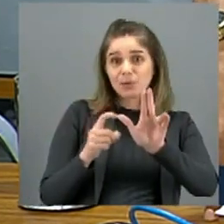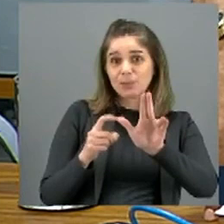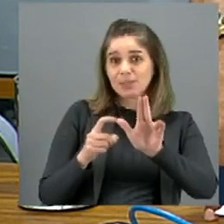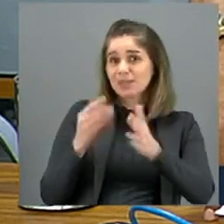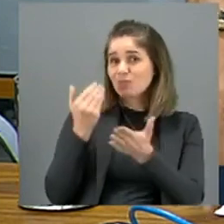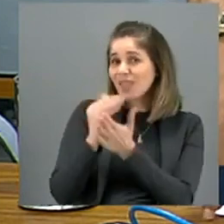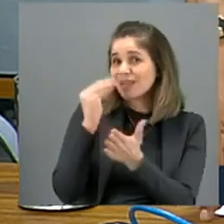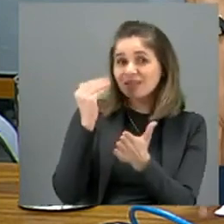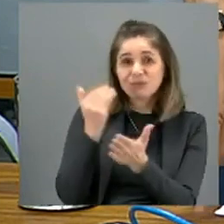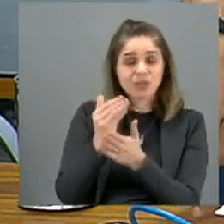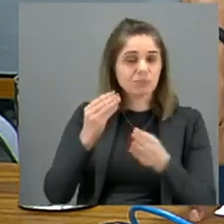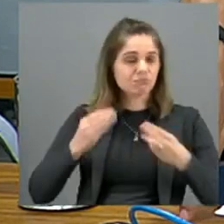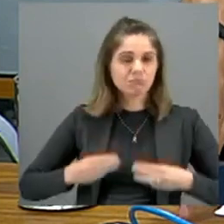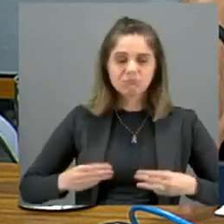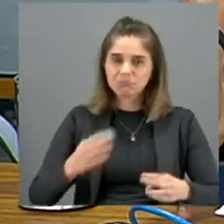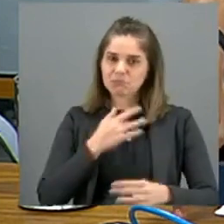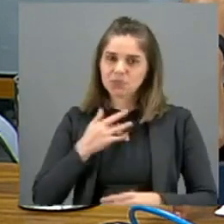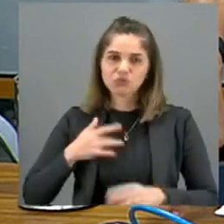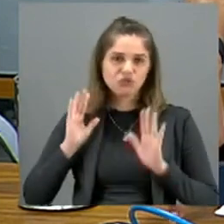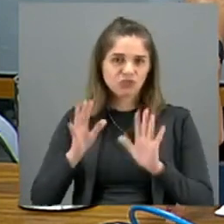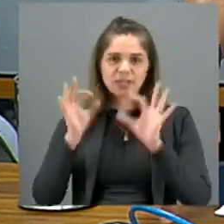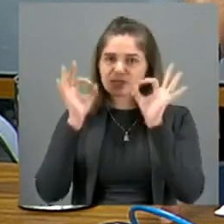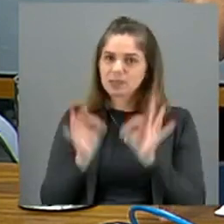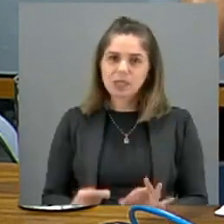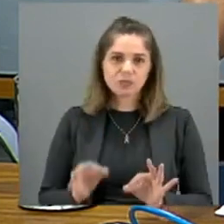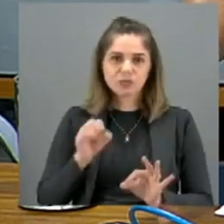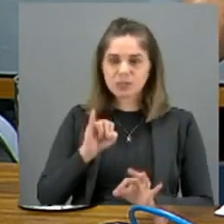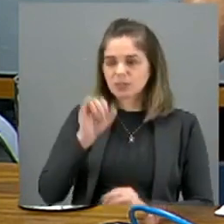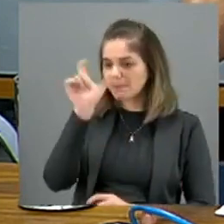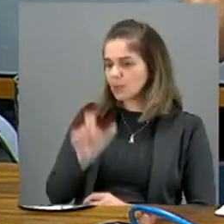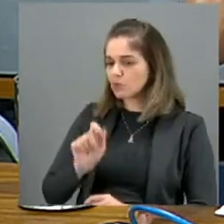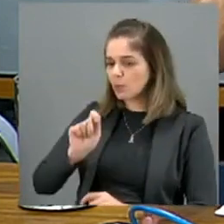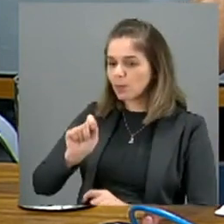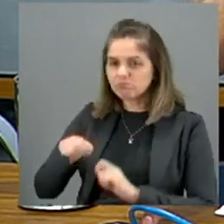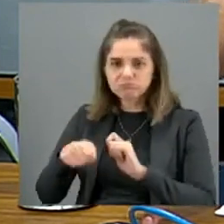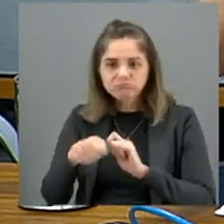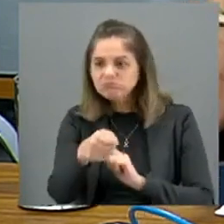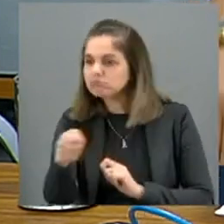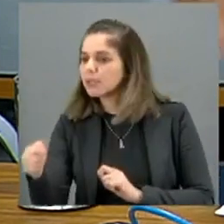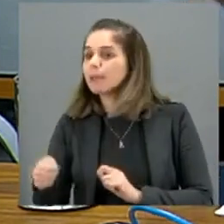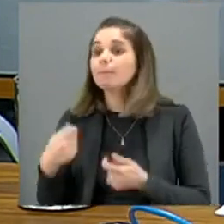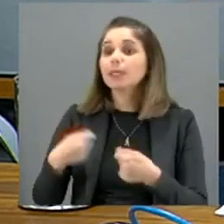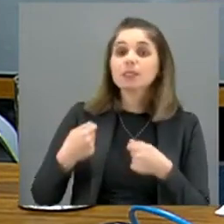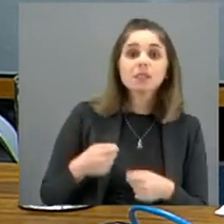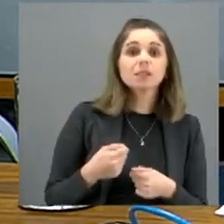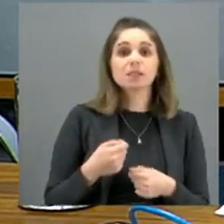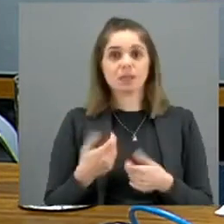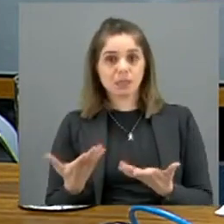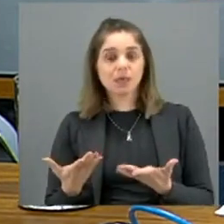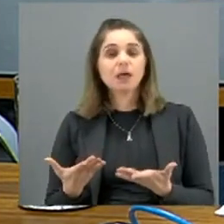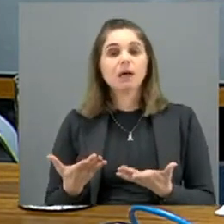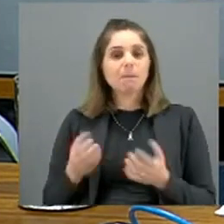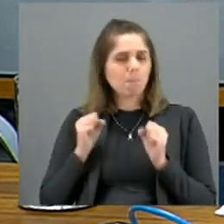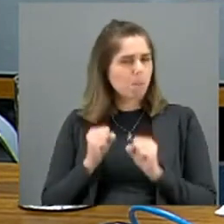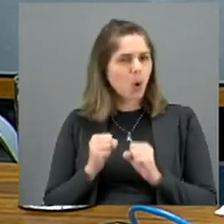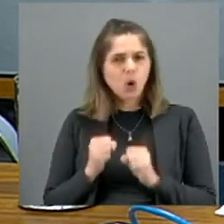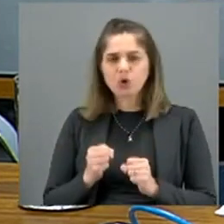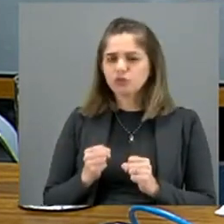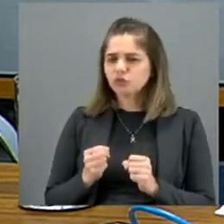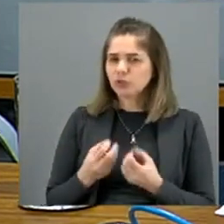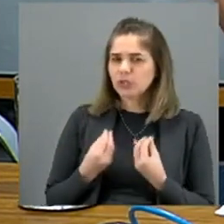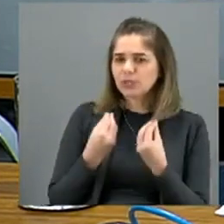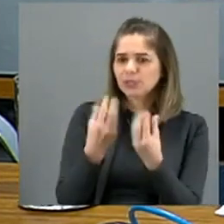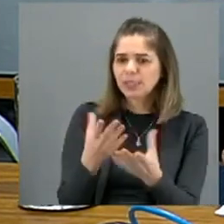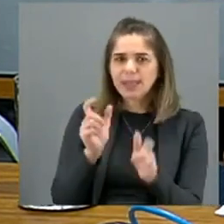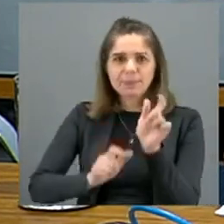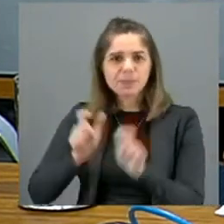tem catalogado quem precisa do canabidiol e pode muito bem entregar na porta das pessoas que têm